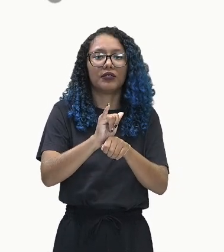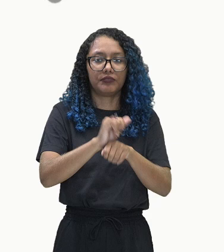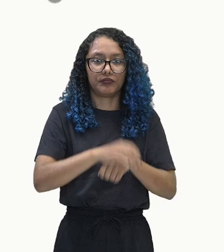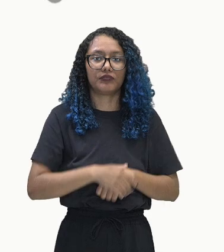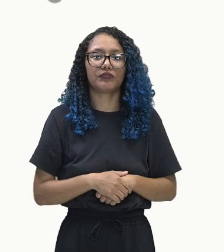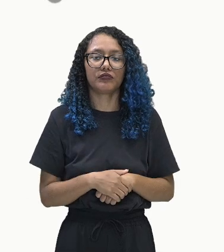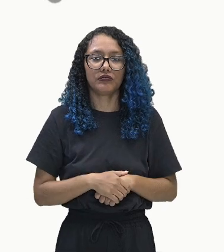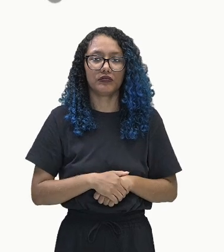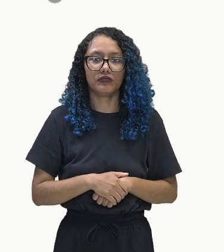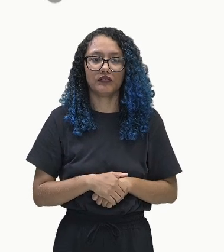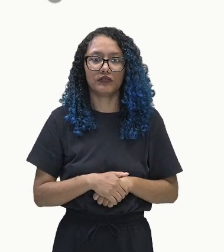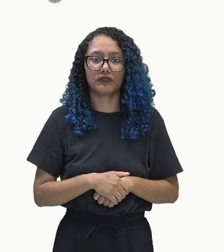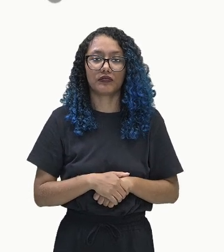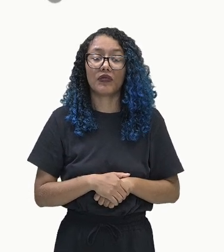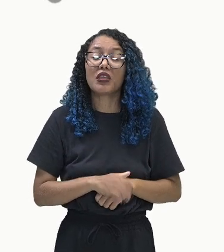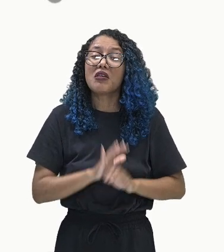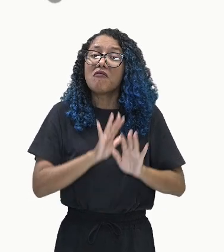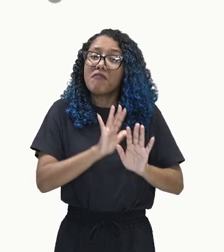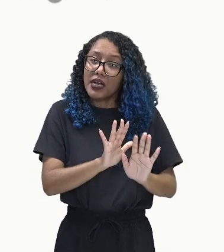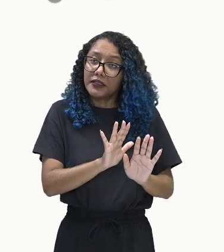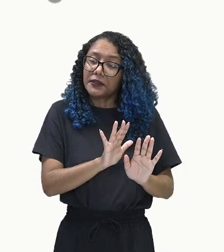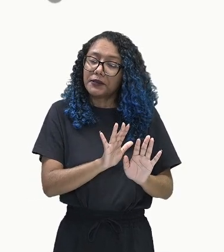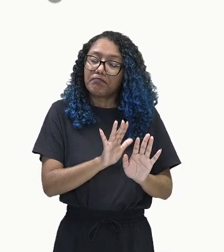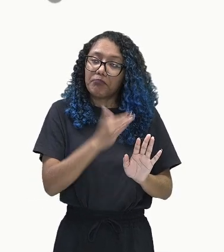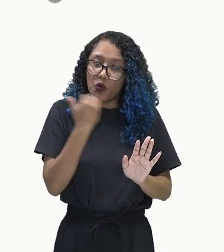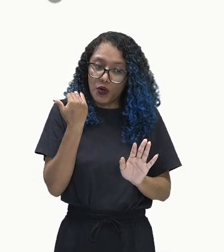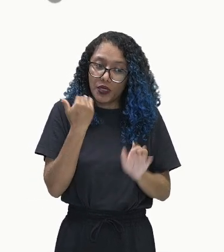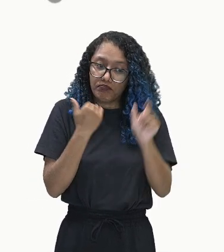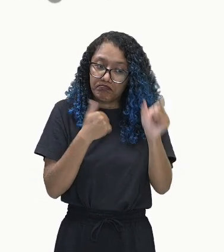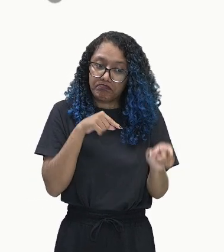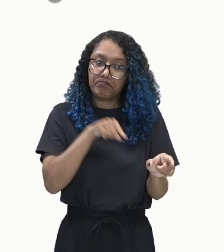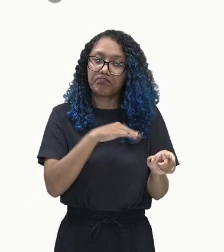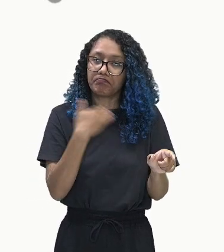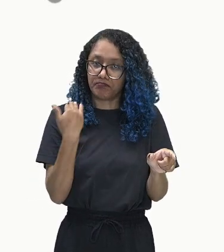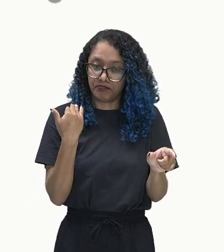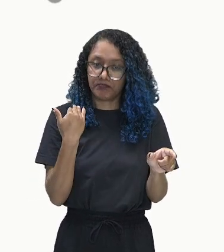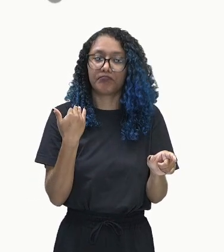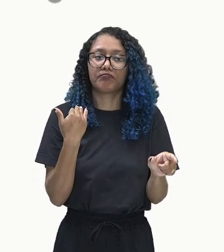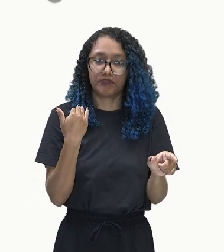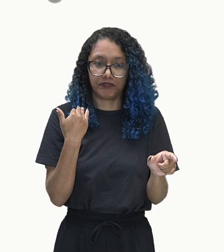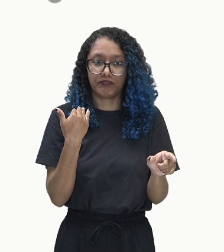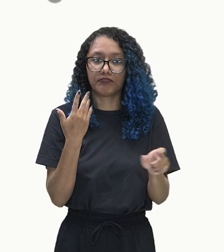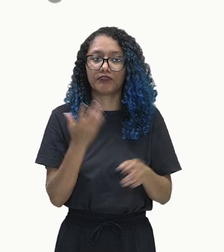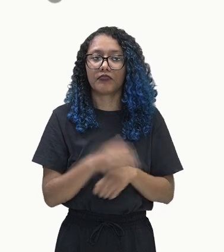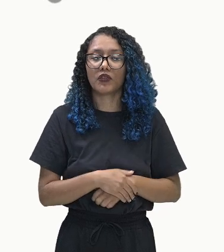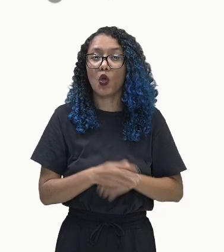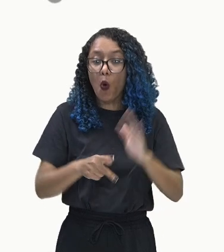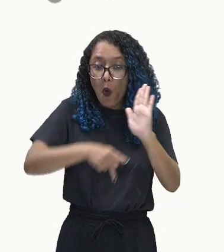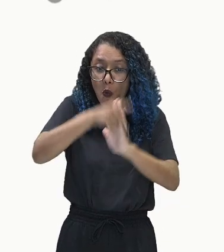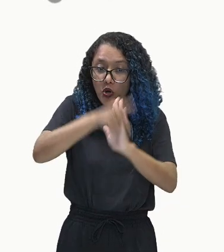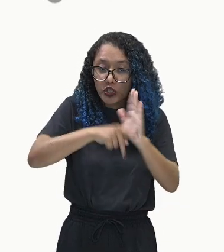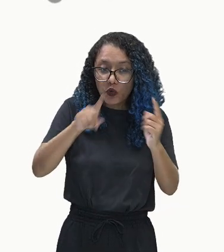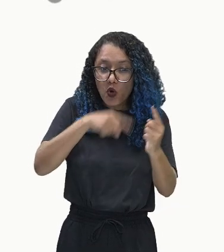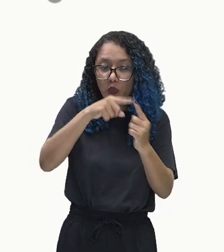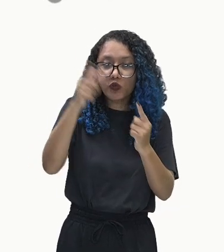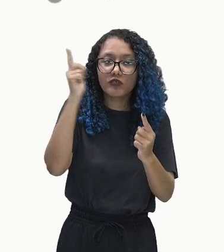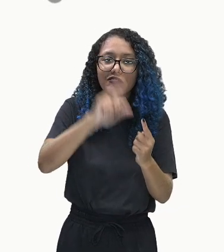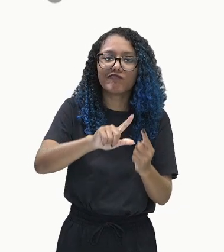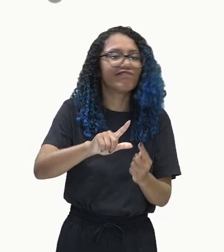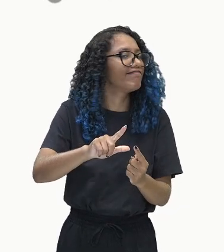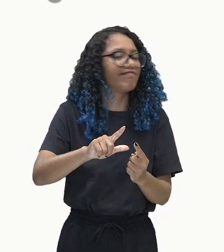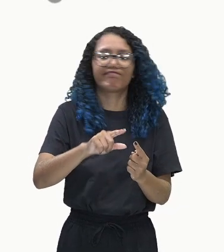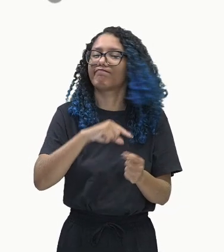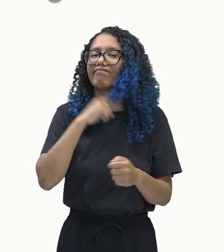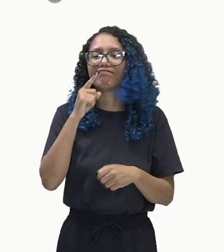tá? Ele vai morrer. Tá? Então, ele não consegue fazer o quê? A concretização, então,